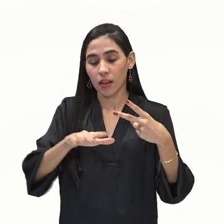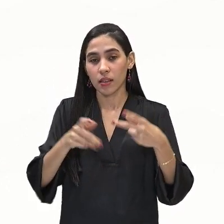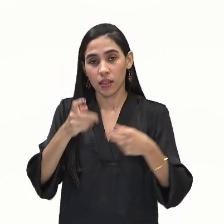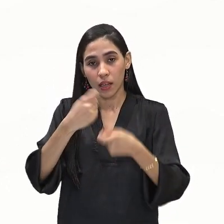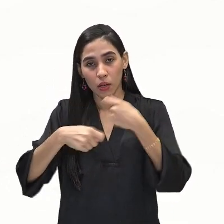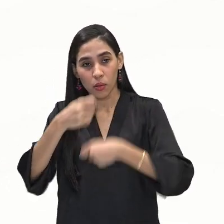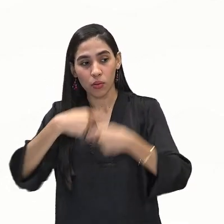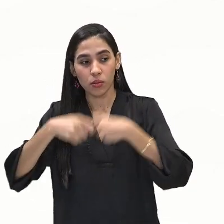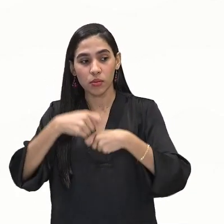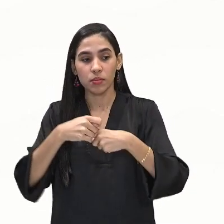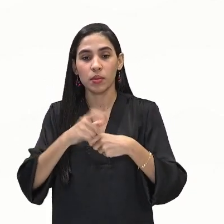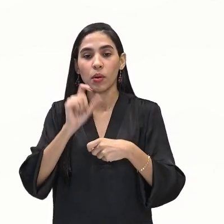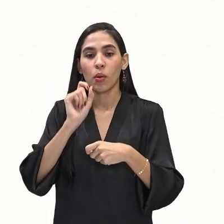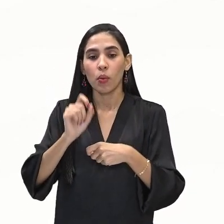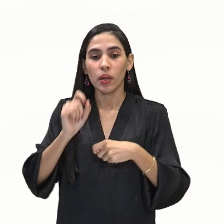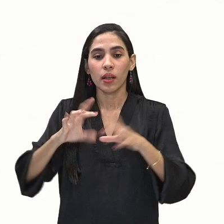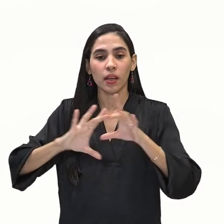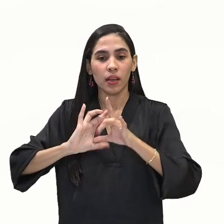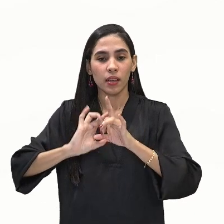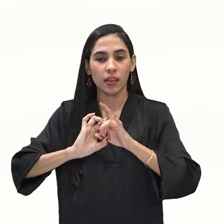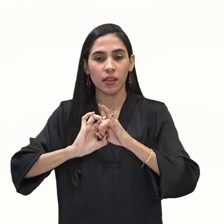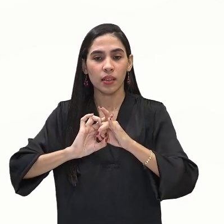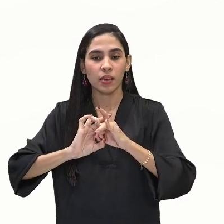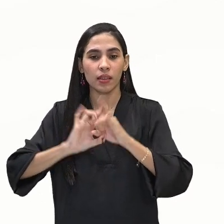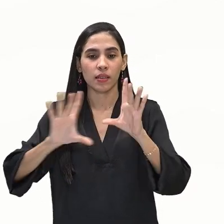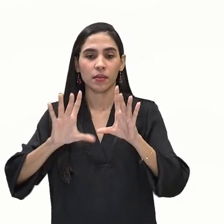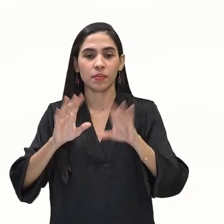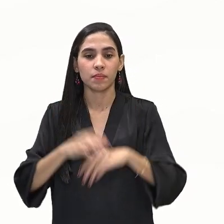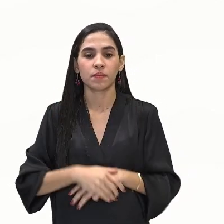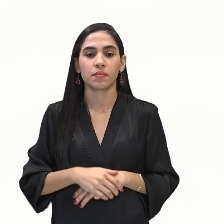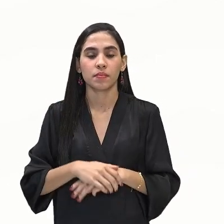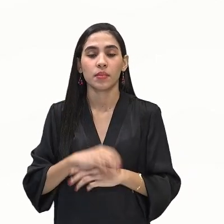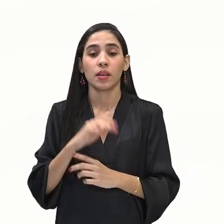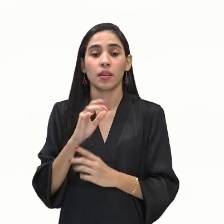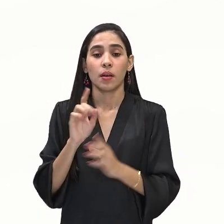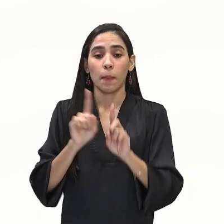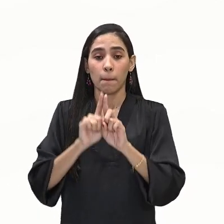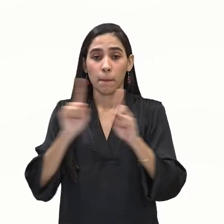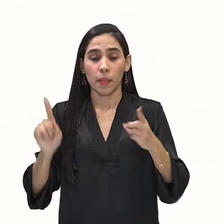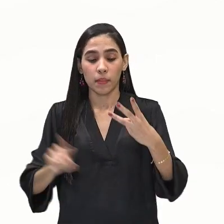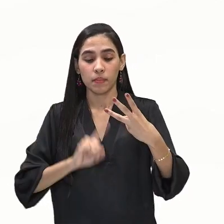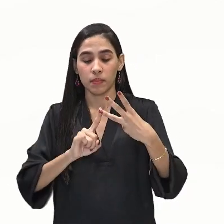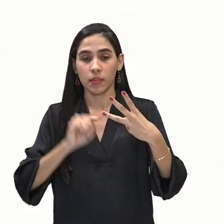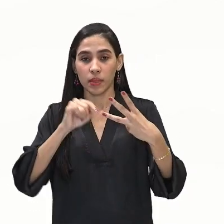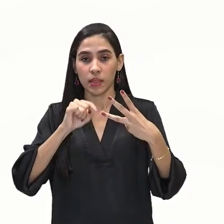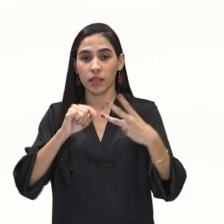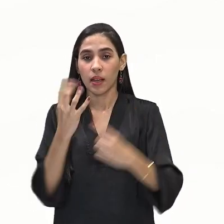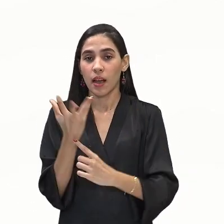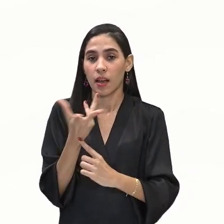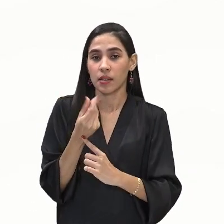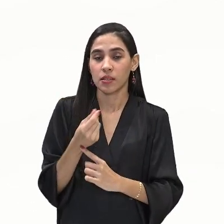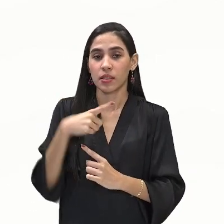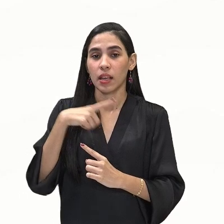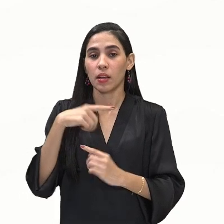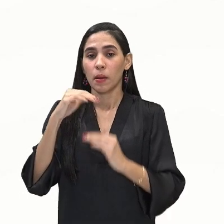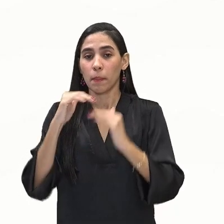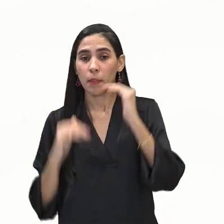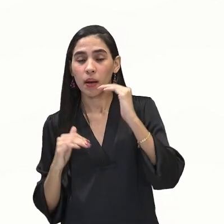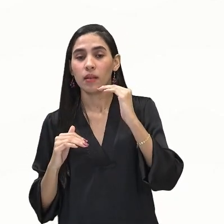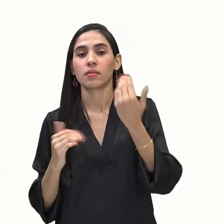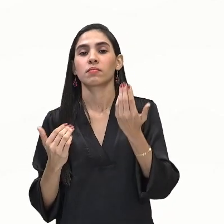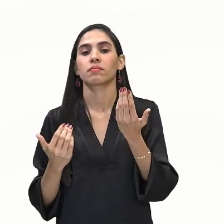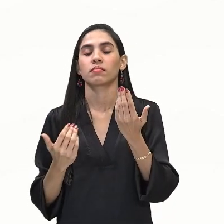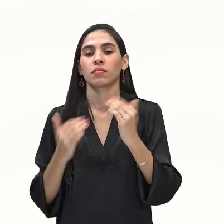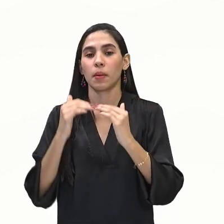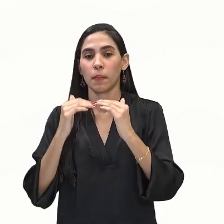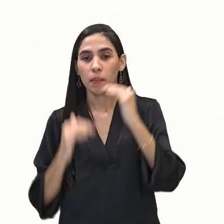do liberalismo. No campo artístico, nós vamos ter, né, aí o declínio, a derrocada